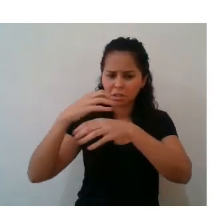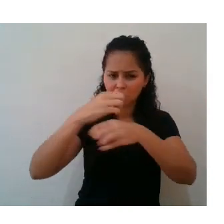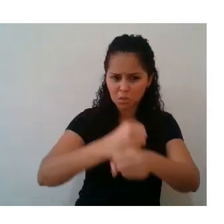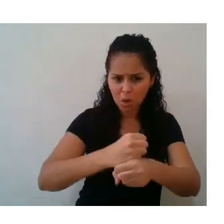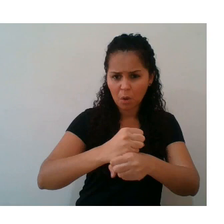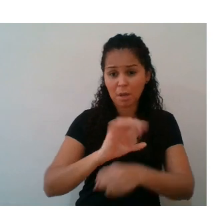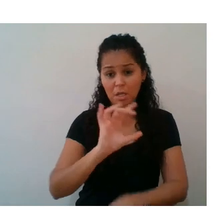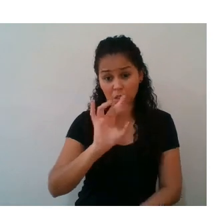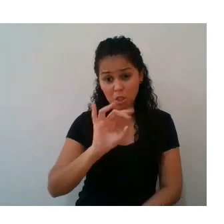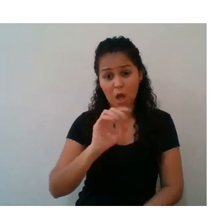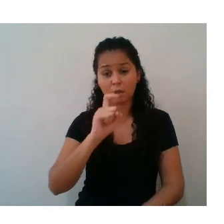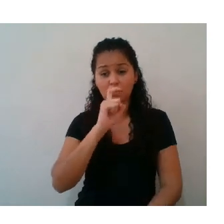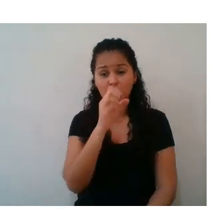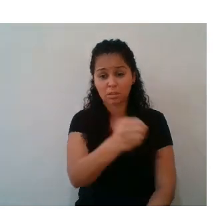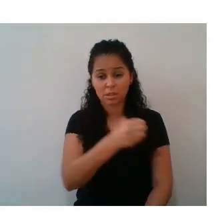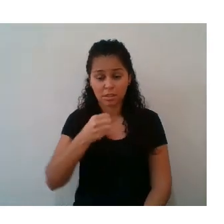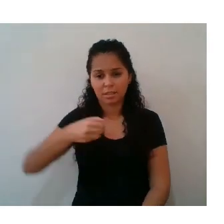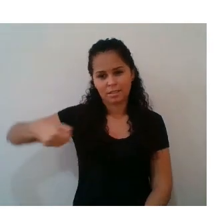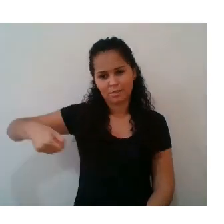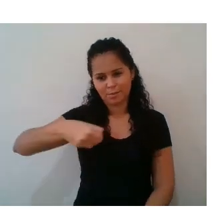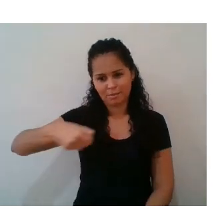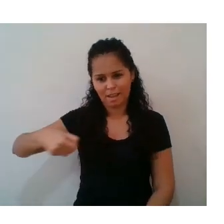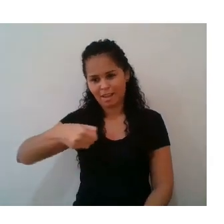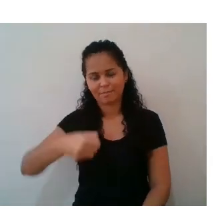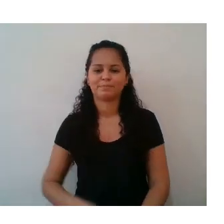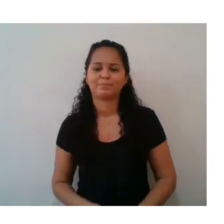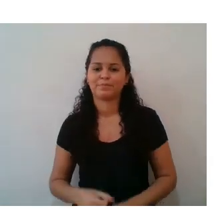soma, esse gasto só com a geladeira e com ferro, tá?